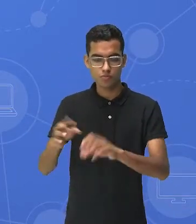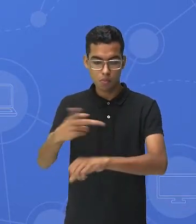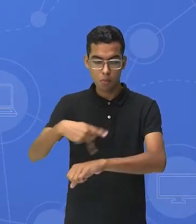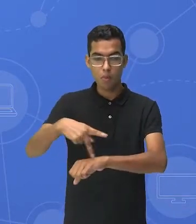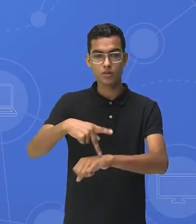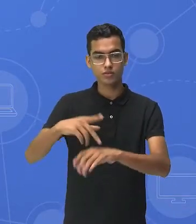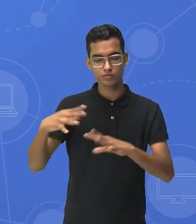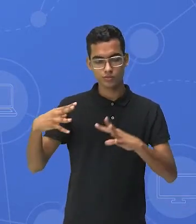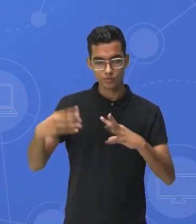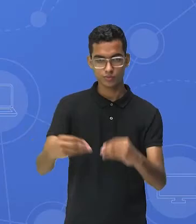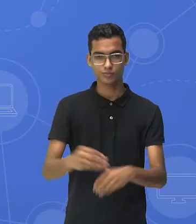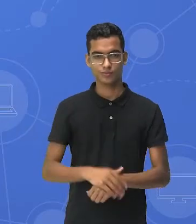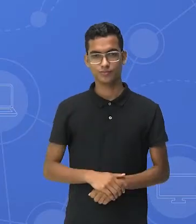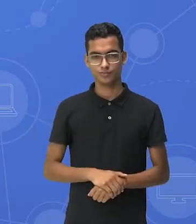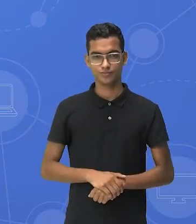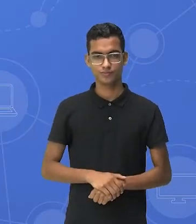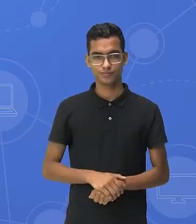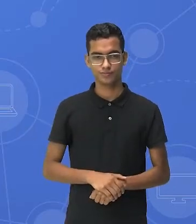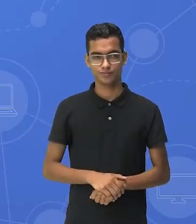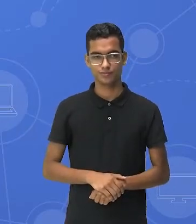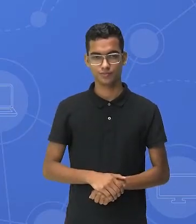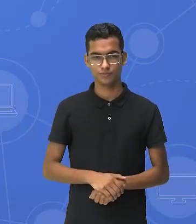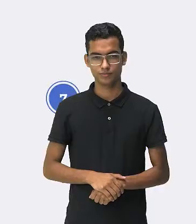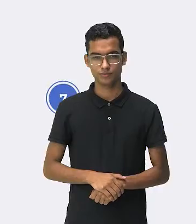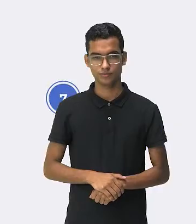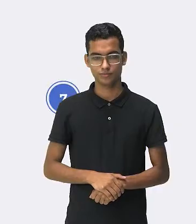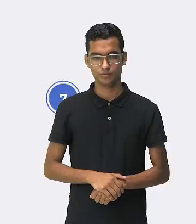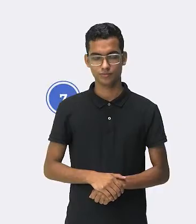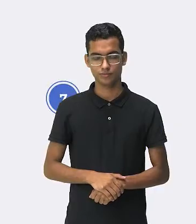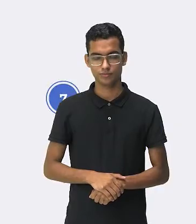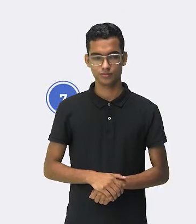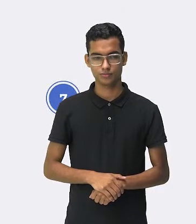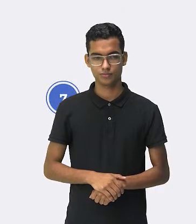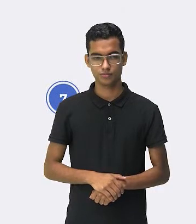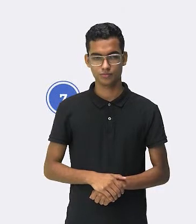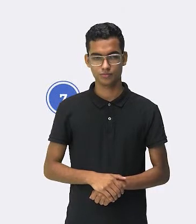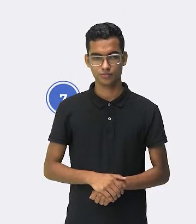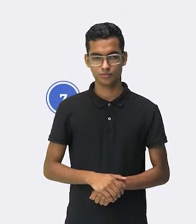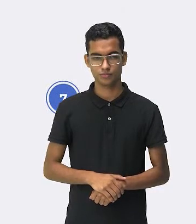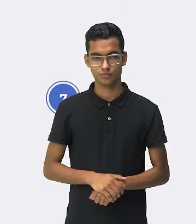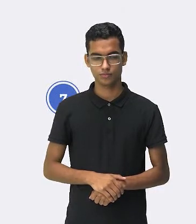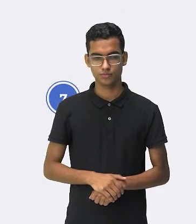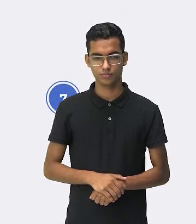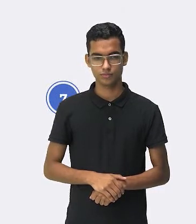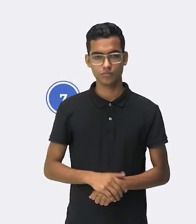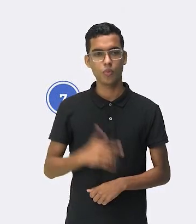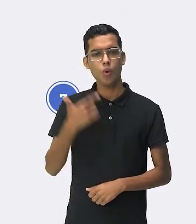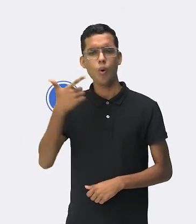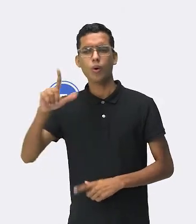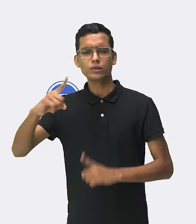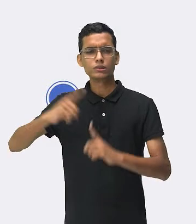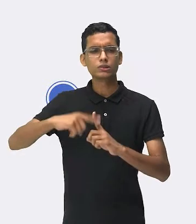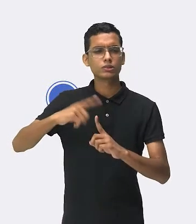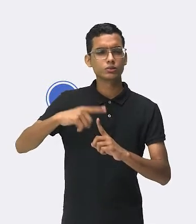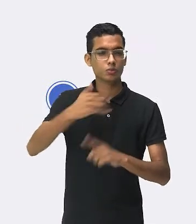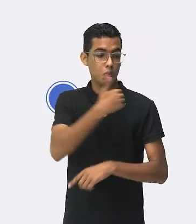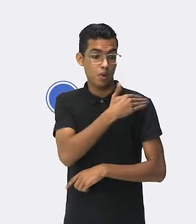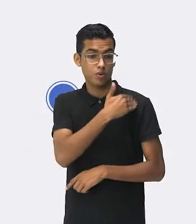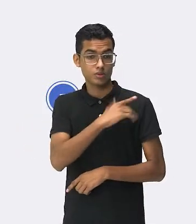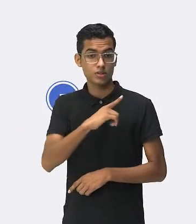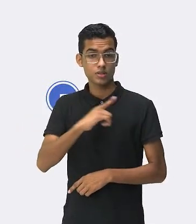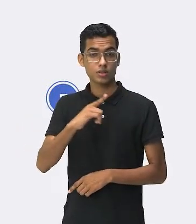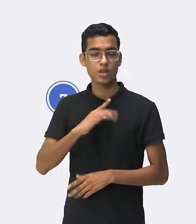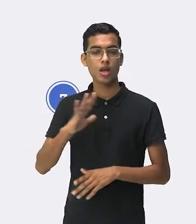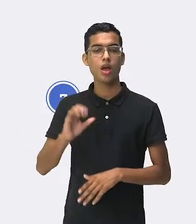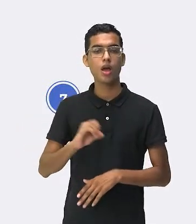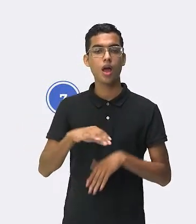lá, certo? Vamos prosseguir. Um outro tipo de preconceito que a gente pode ver no mundo esportivo é